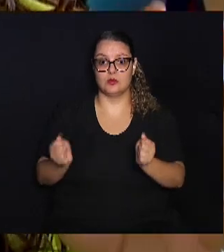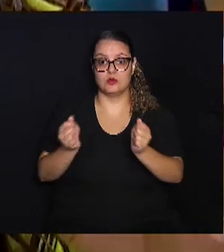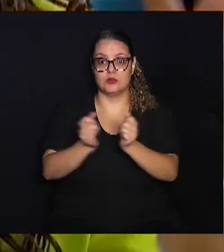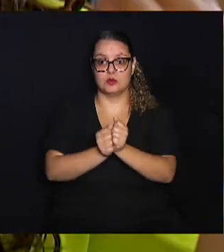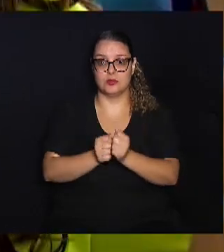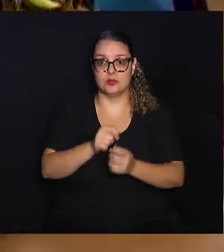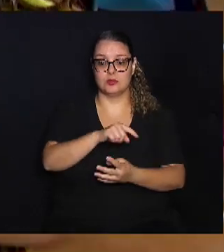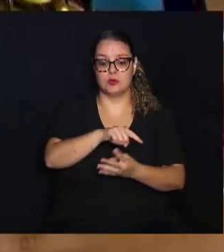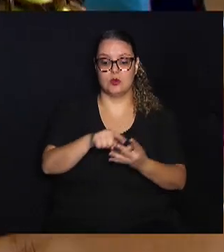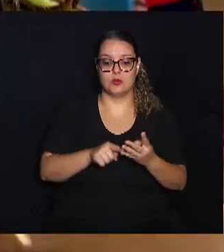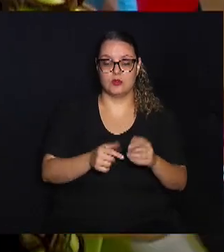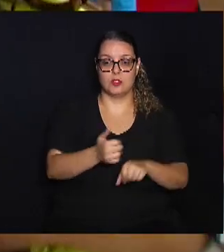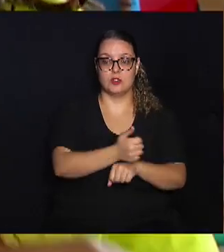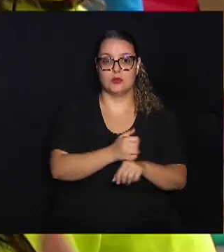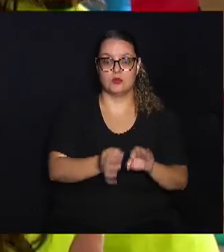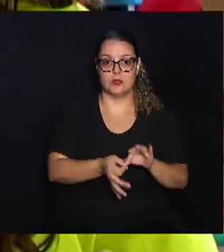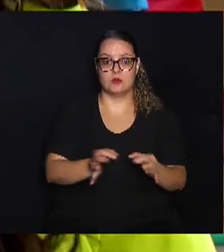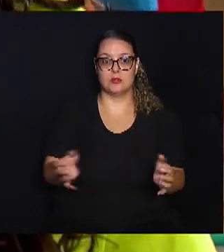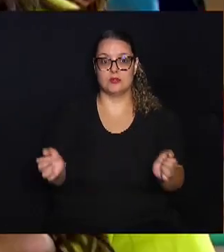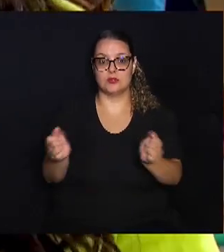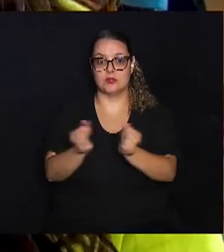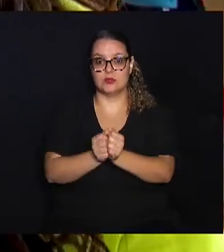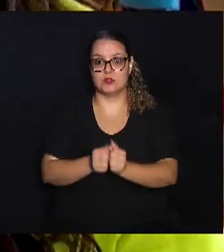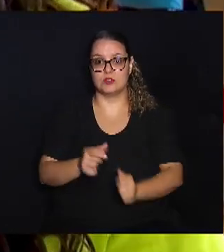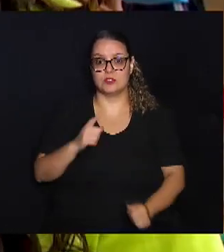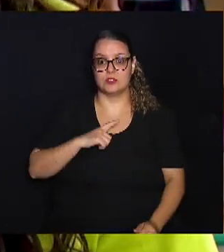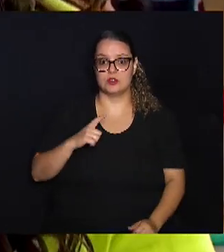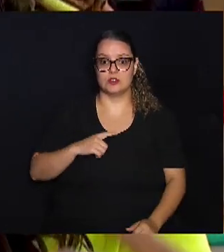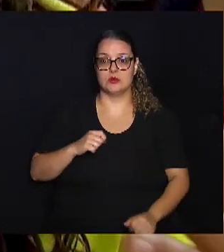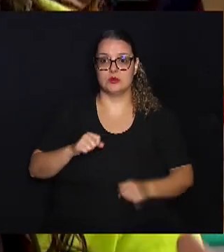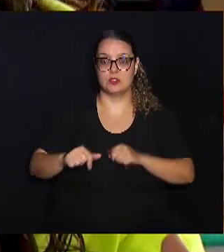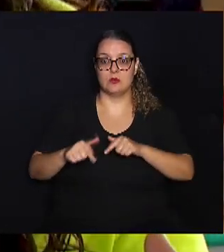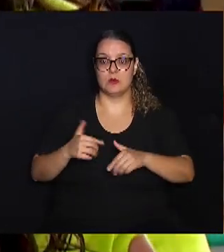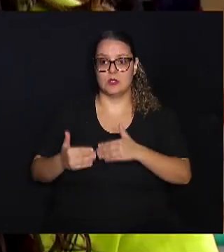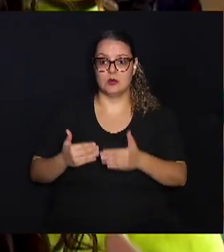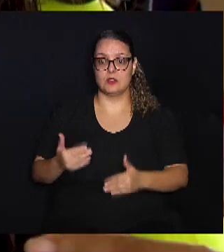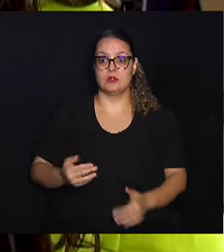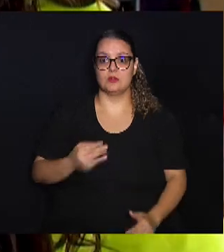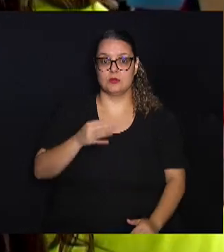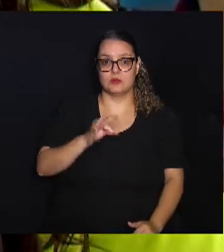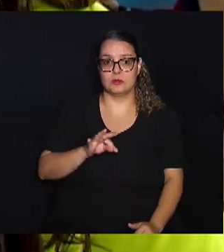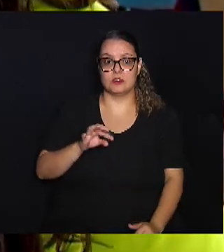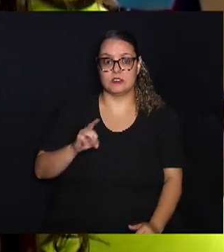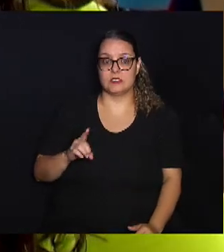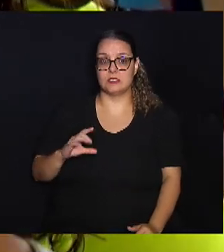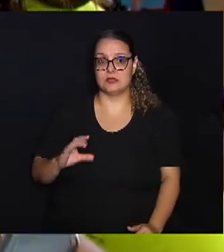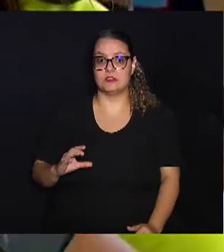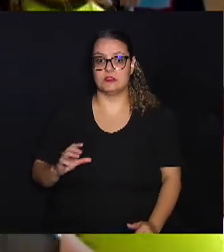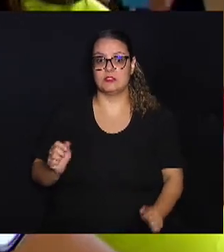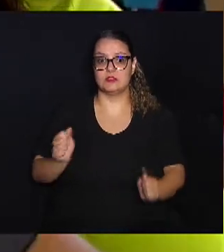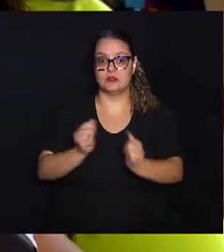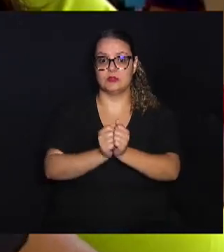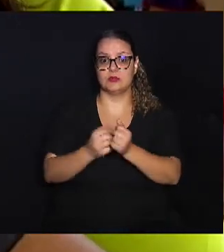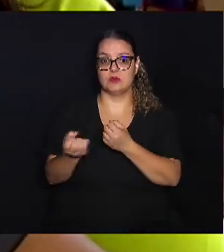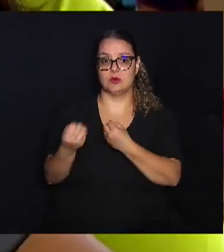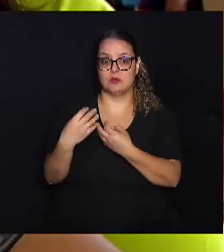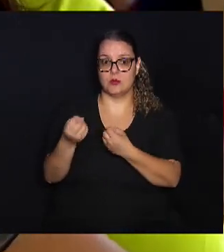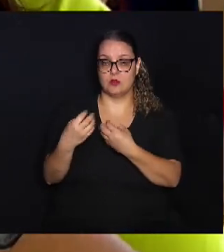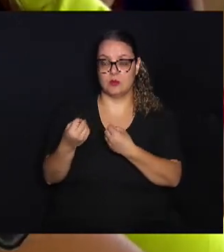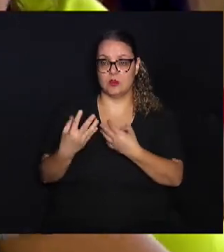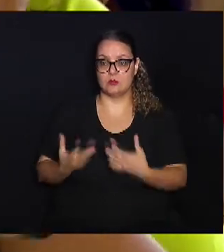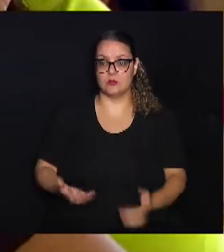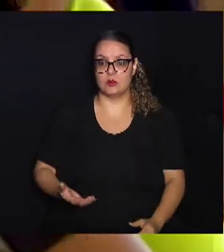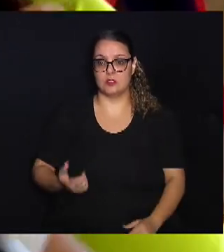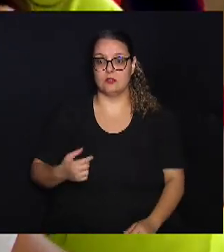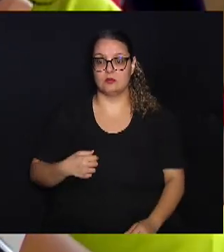4 oficineiros juntos e nós também tivemos as formações durante o nosso TDC. E a formação, eu